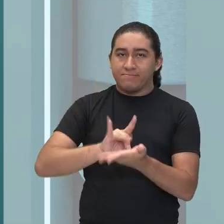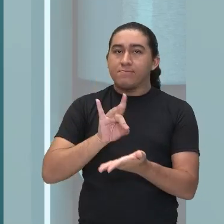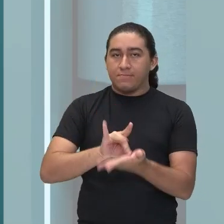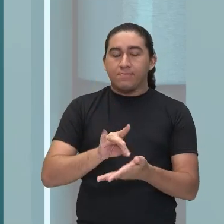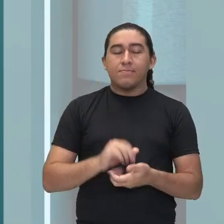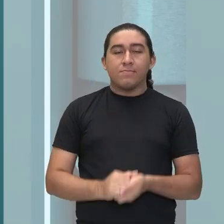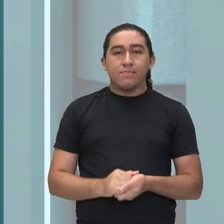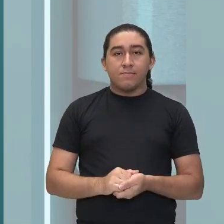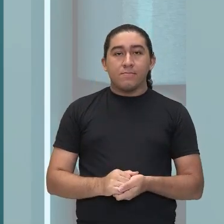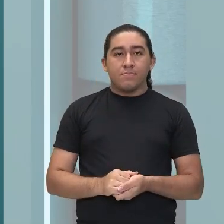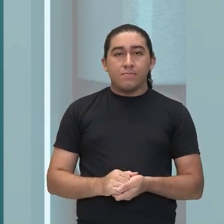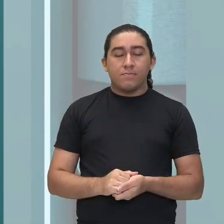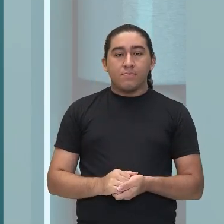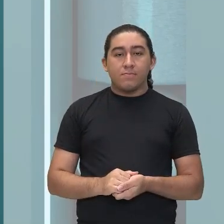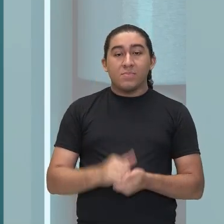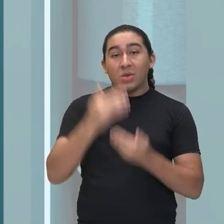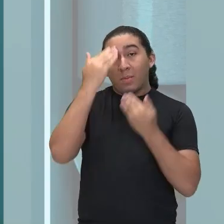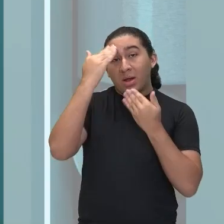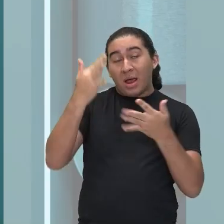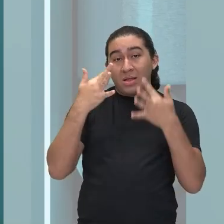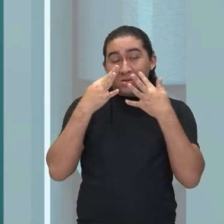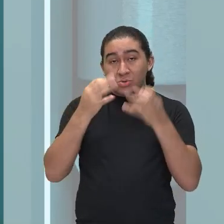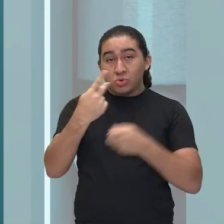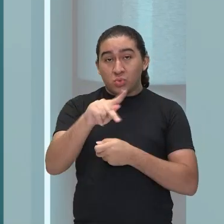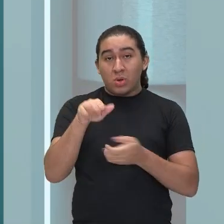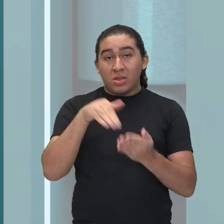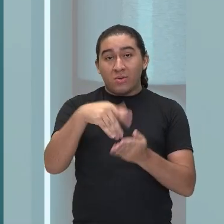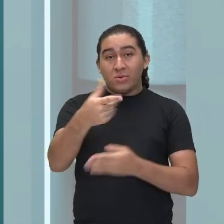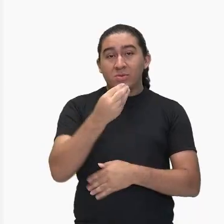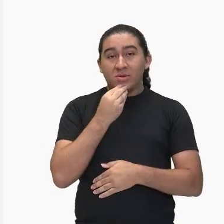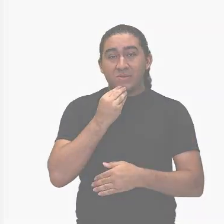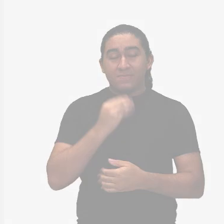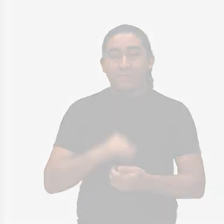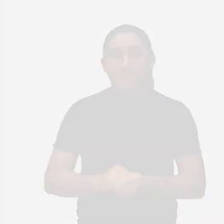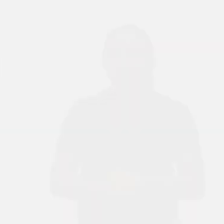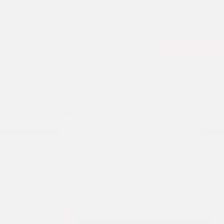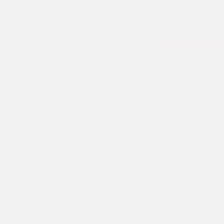se expandindo, né? Obrigada pela atenção e até a próxima aula.